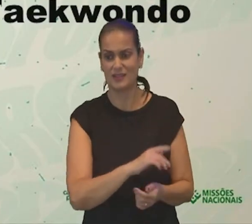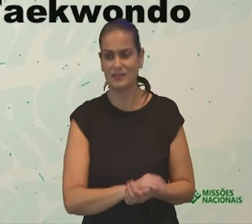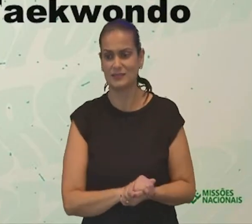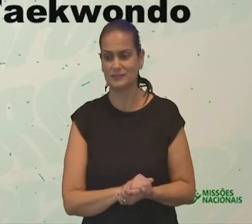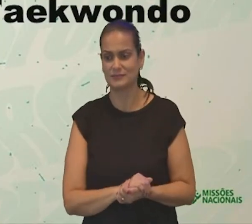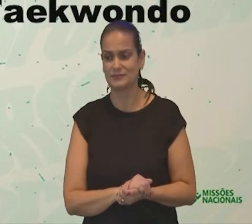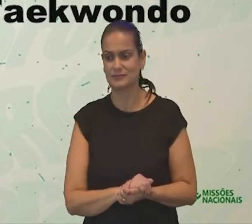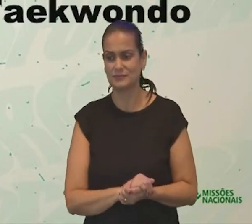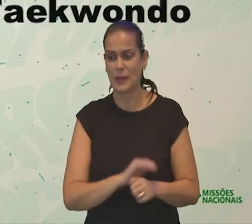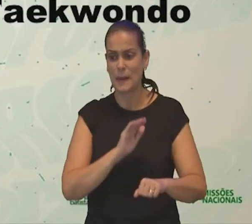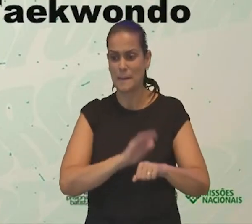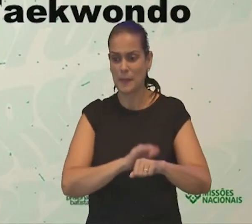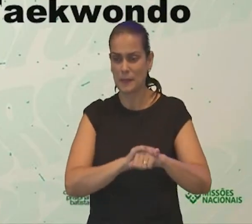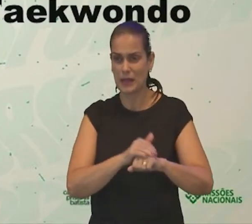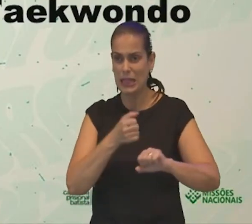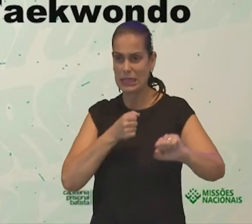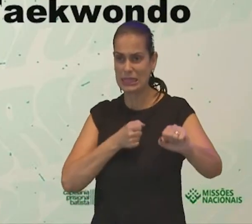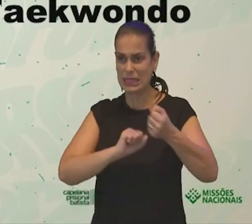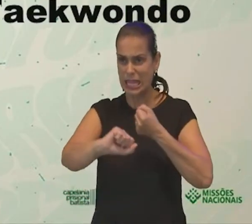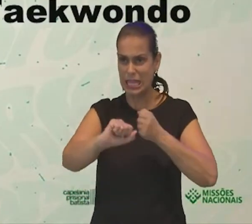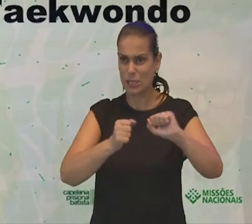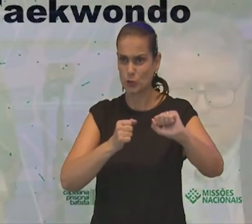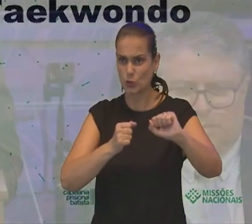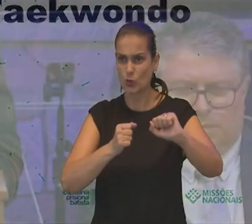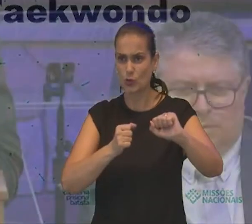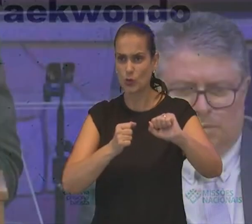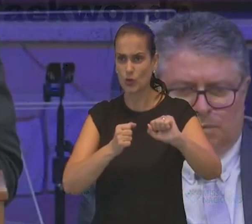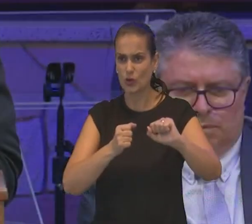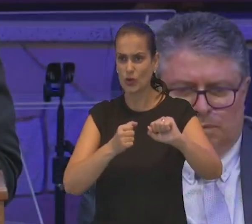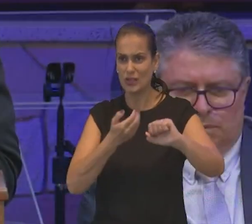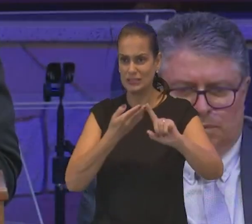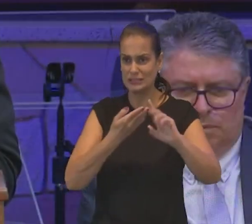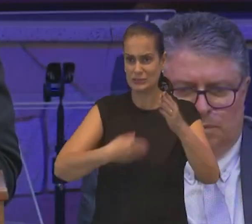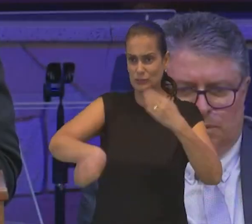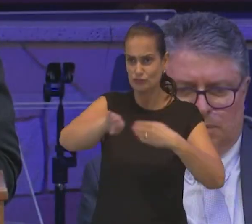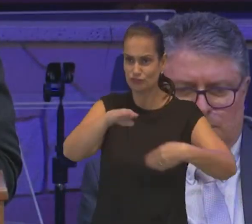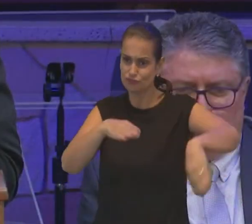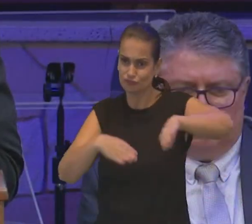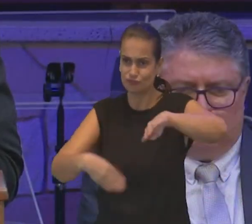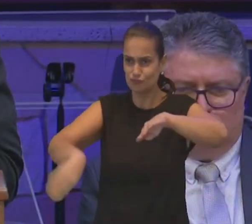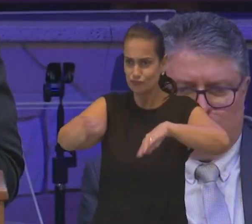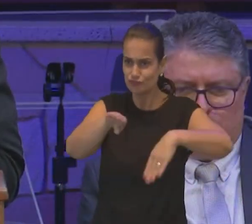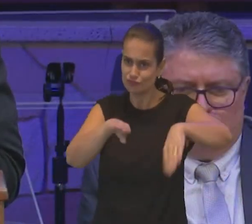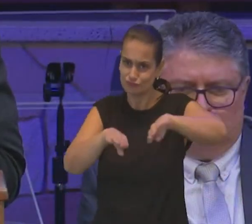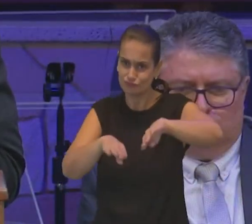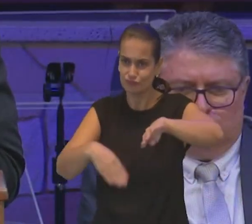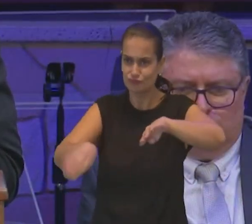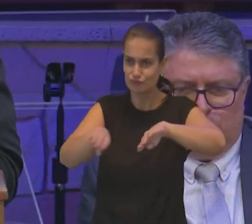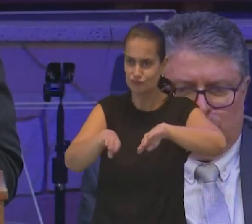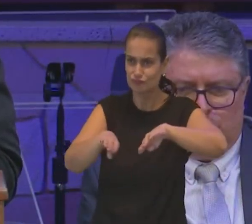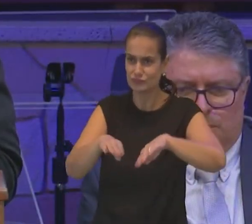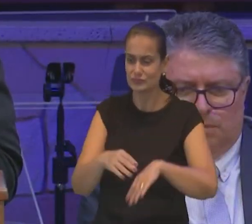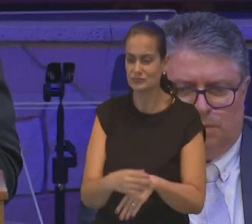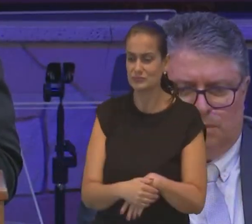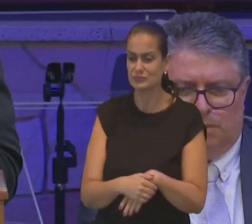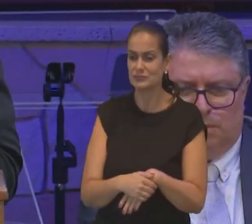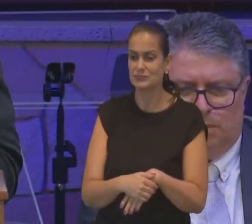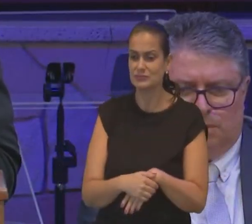sou praticante de taekwondo há 36 anos, sou 7º dan, e